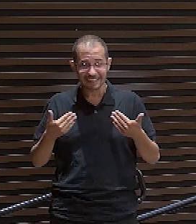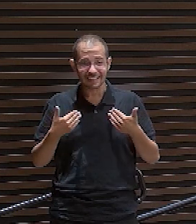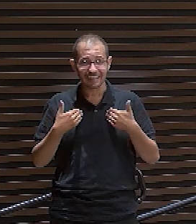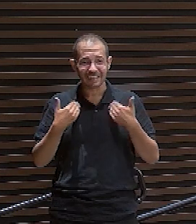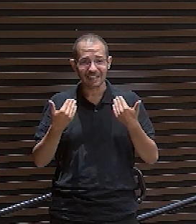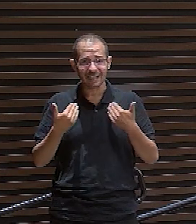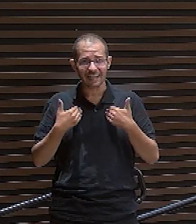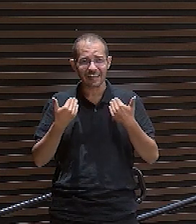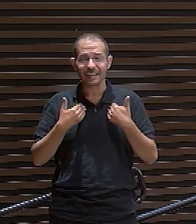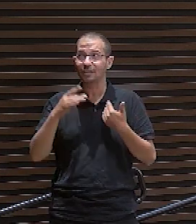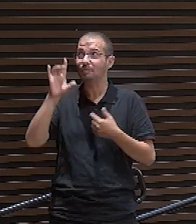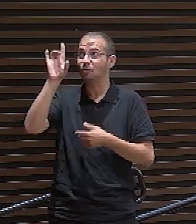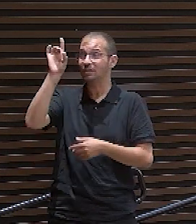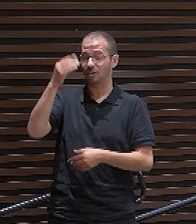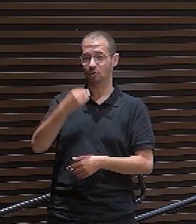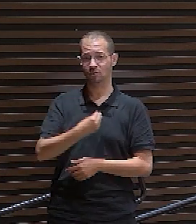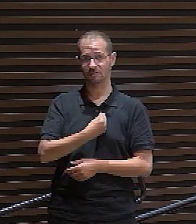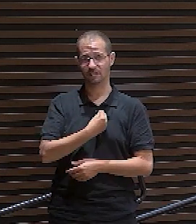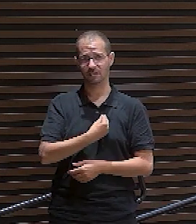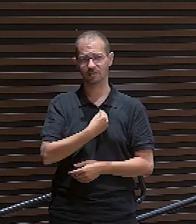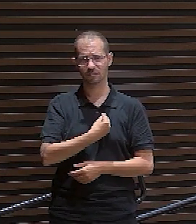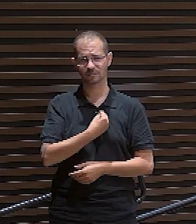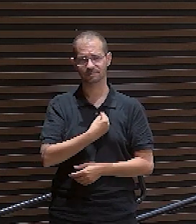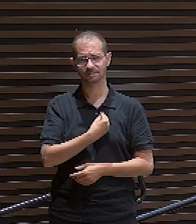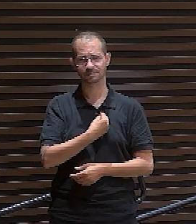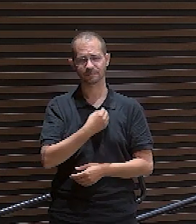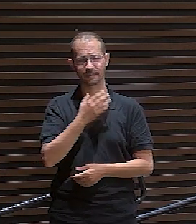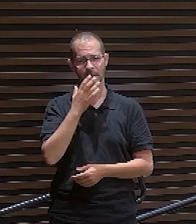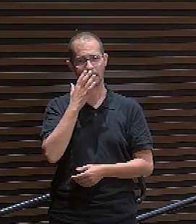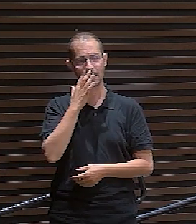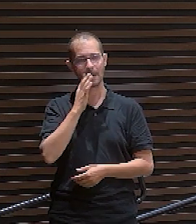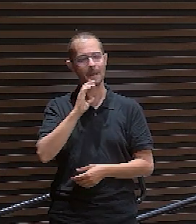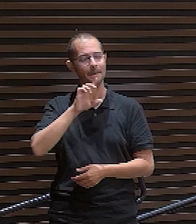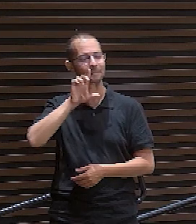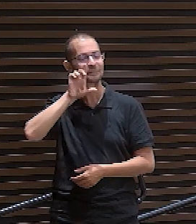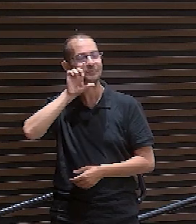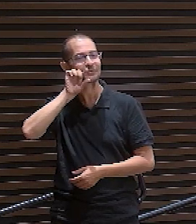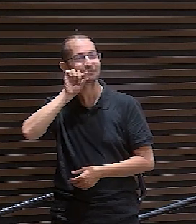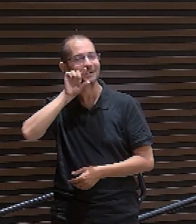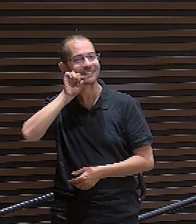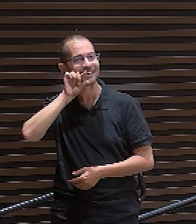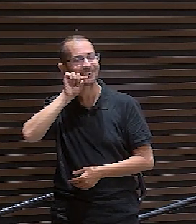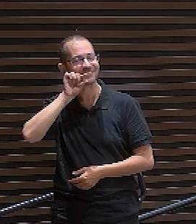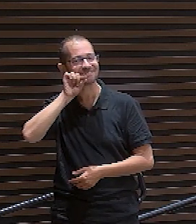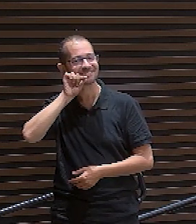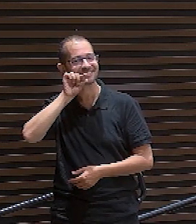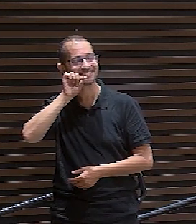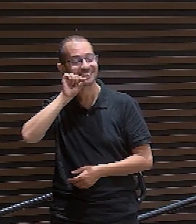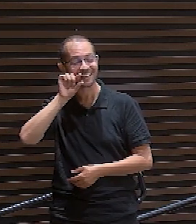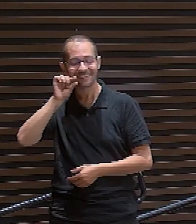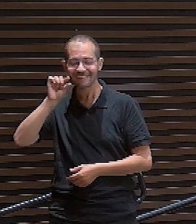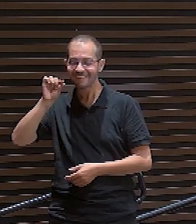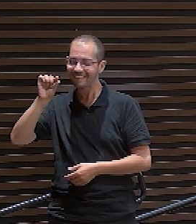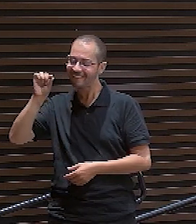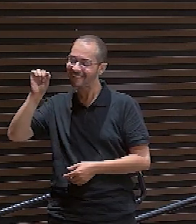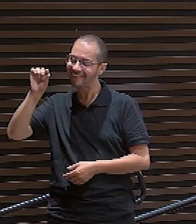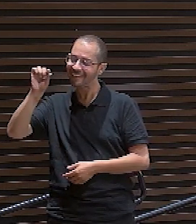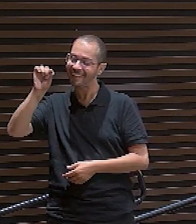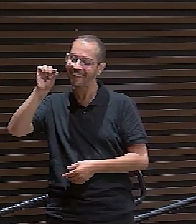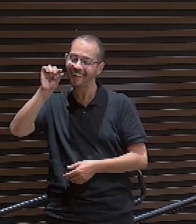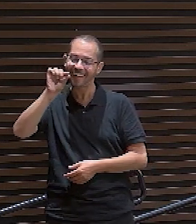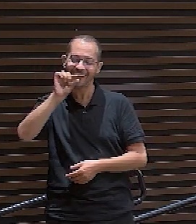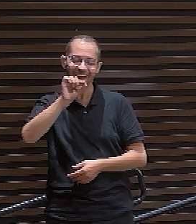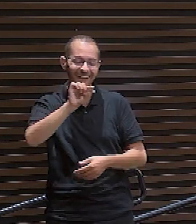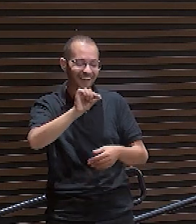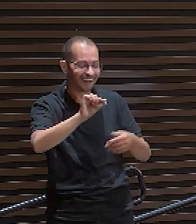vivo. E ele usa aqui uma figura linda, o pardal. Encontrou casa lá no